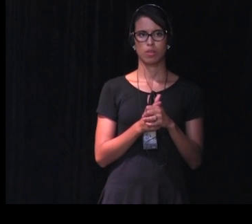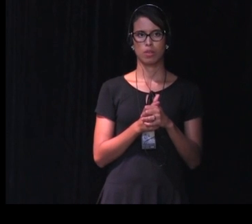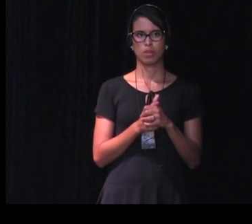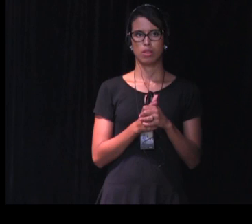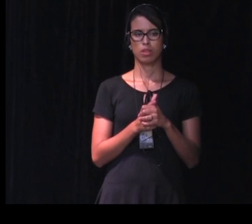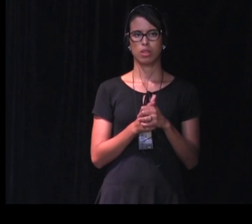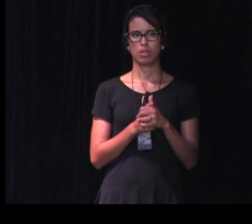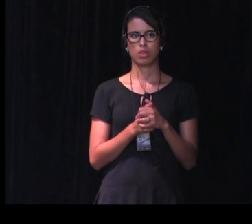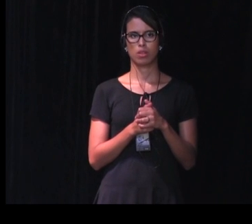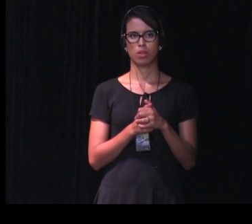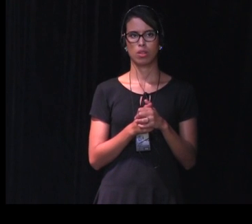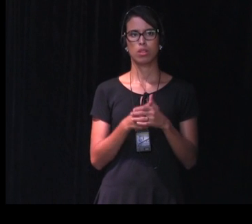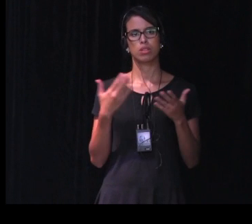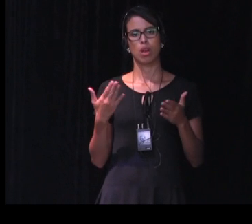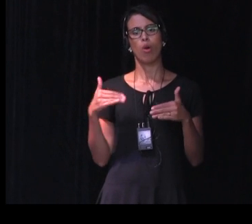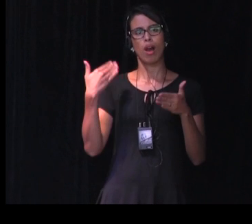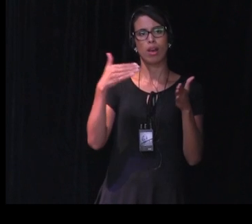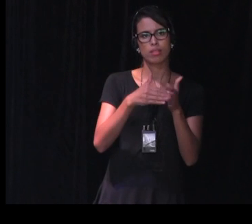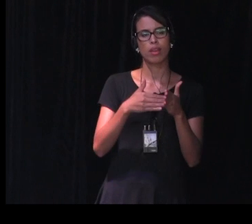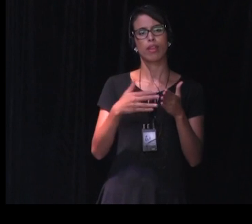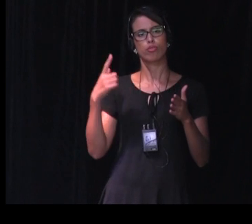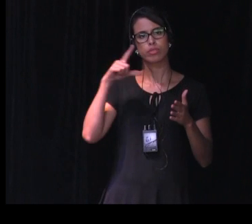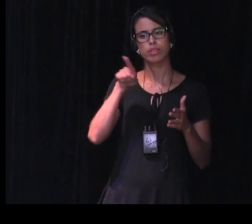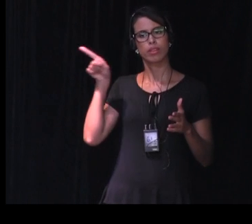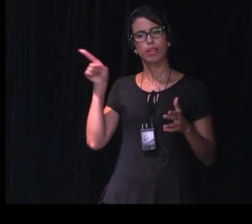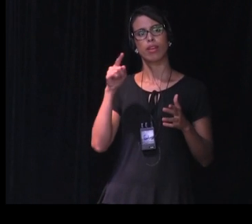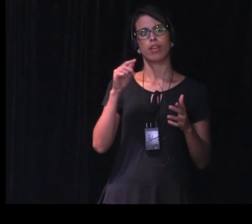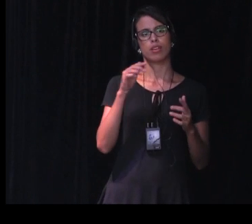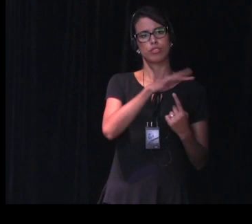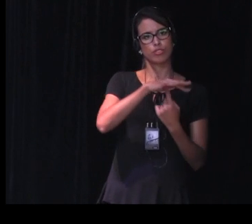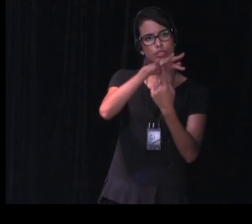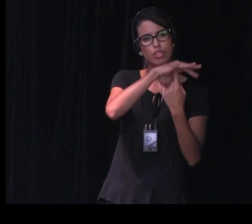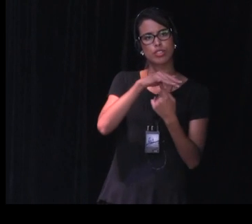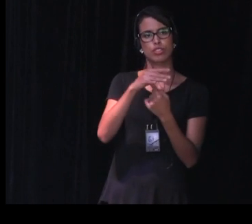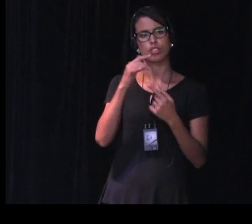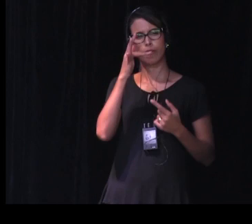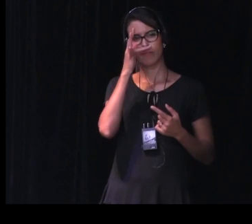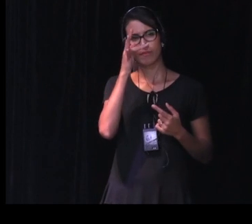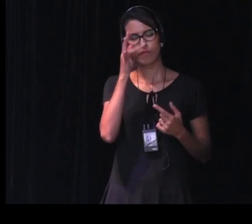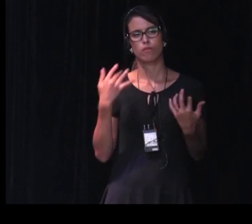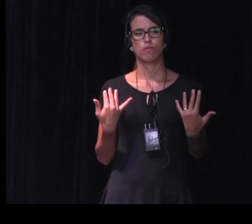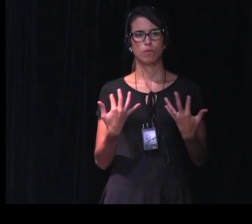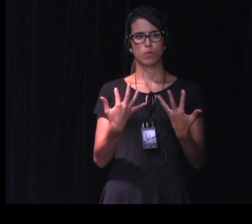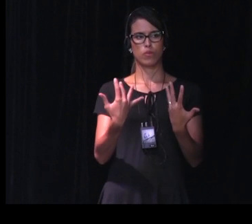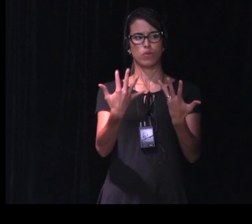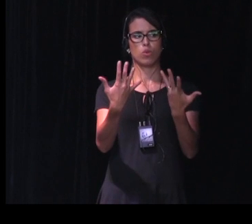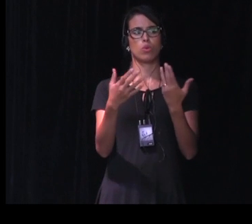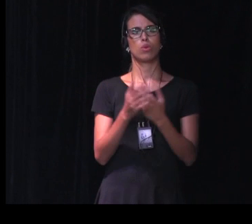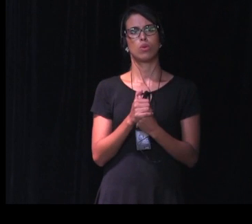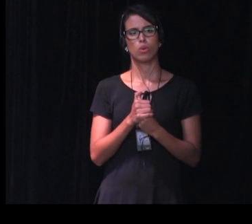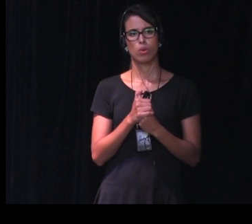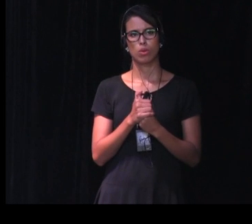Até conseguir este jardim que entre as pessoas, as plantas e as flores seja um